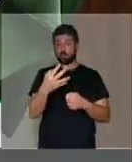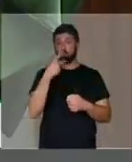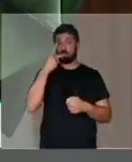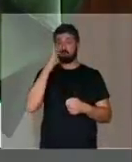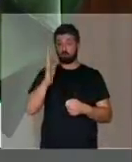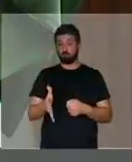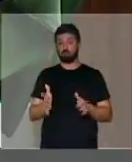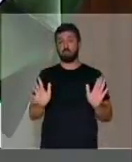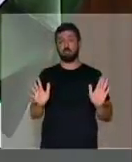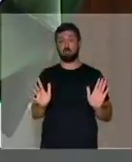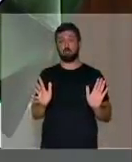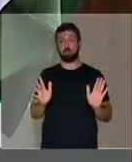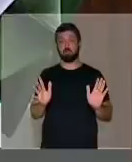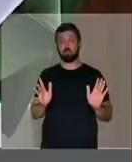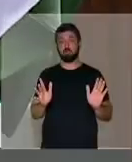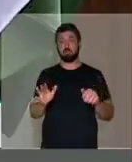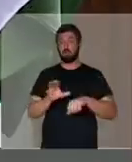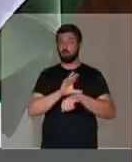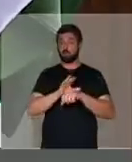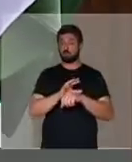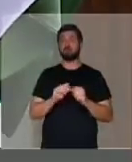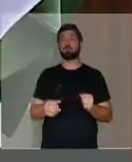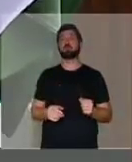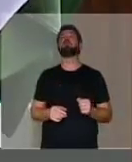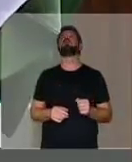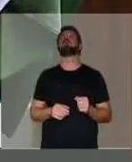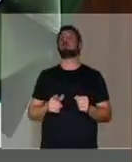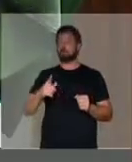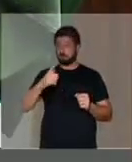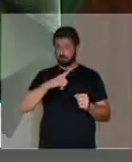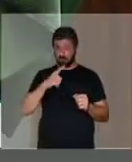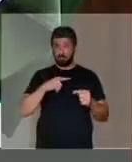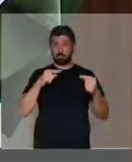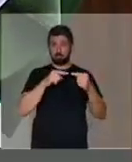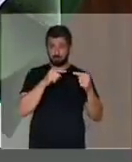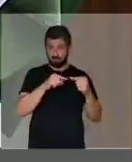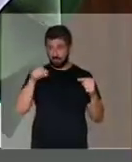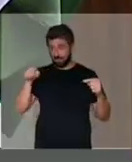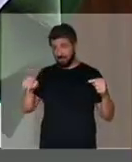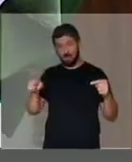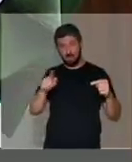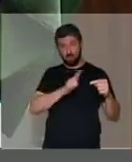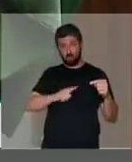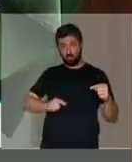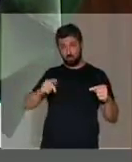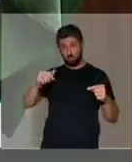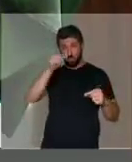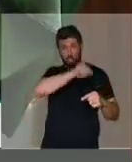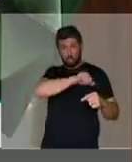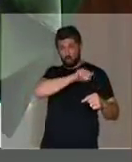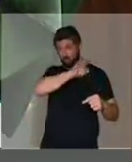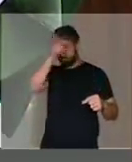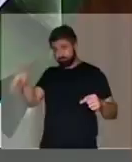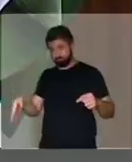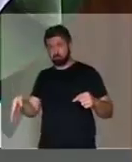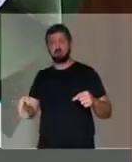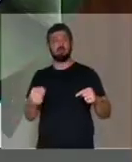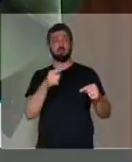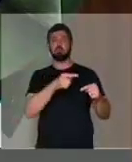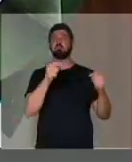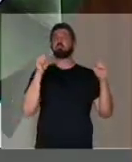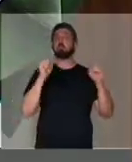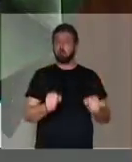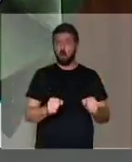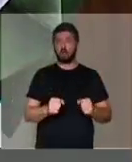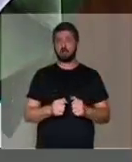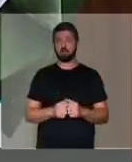inciso 10 da Carta Federal, condições atendidas no caso em análise. Nos termos dos artigos 91